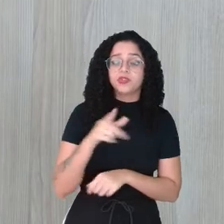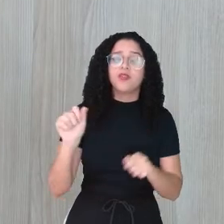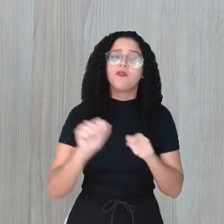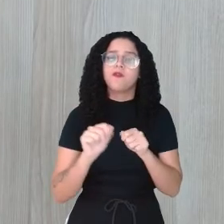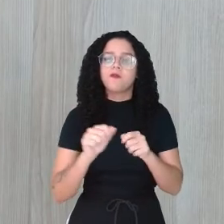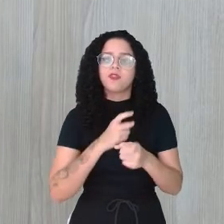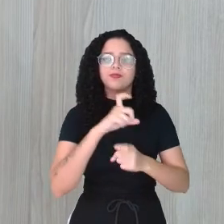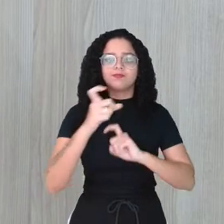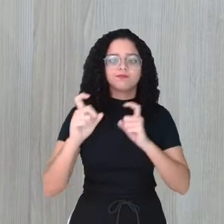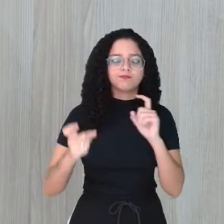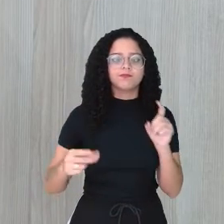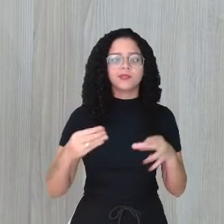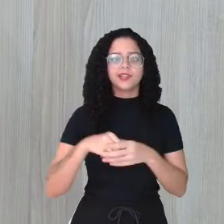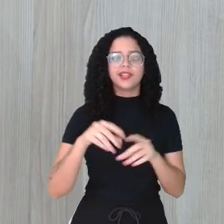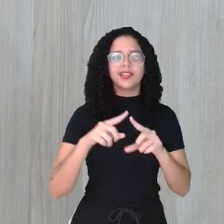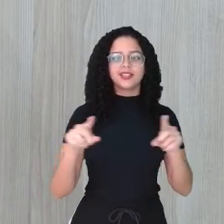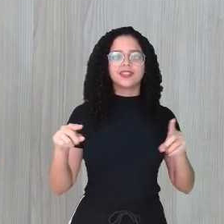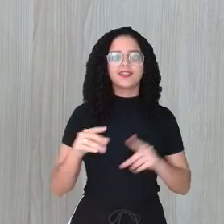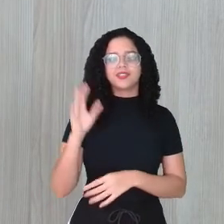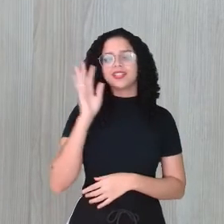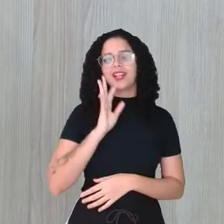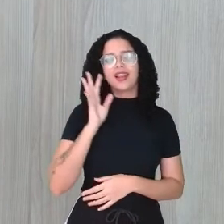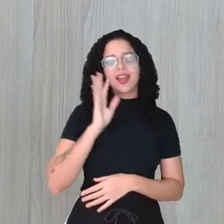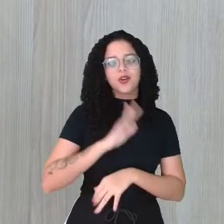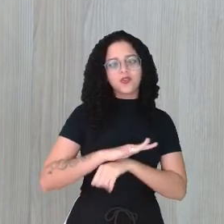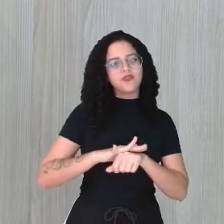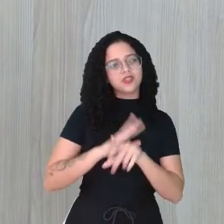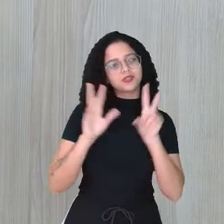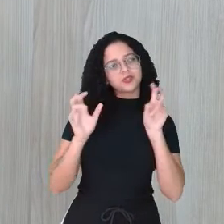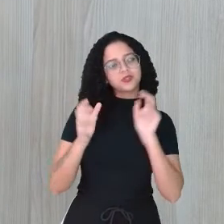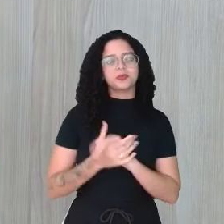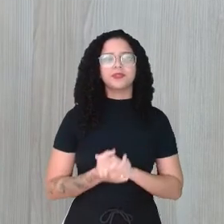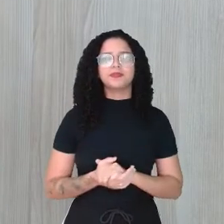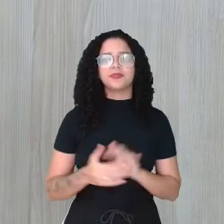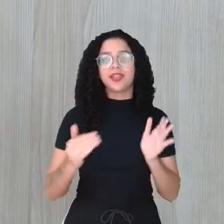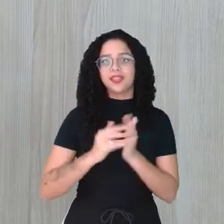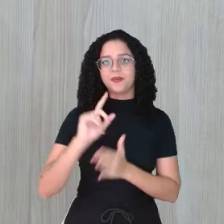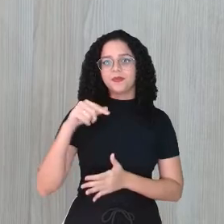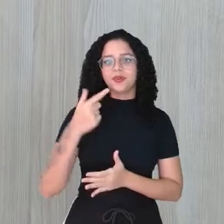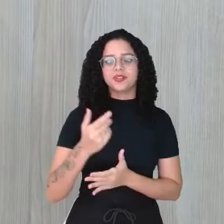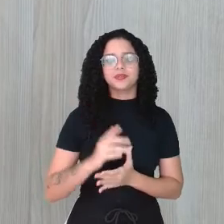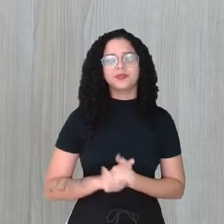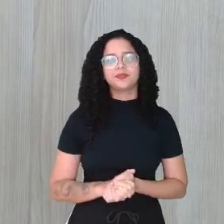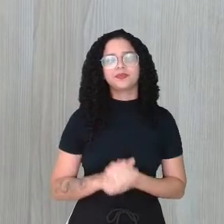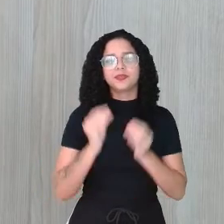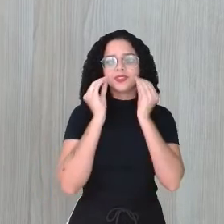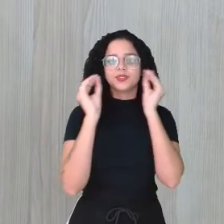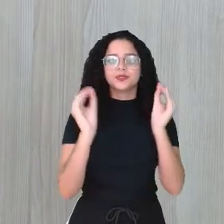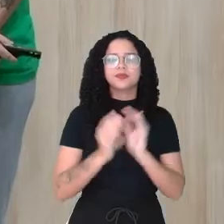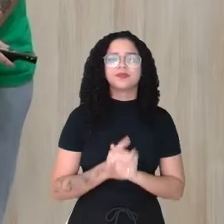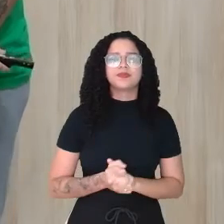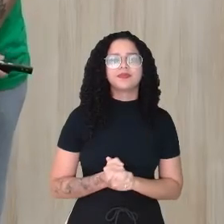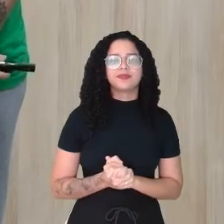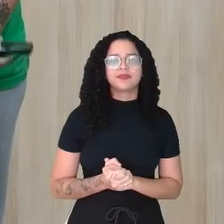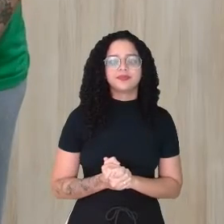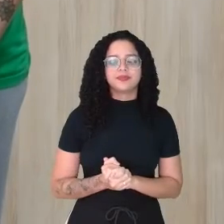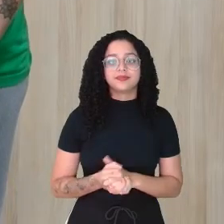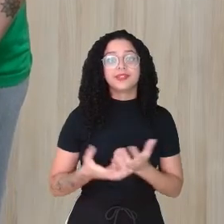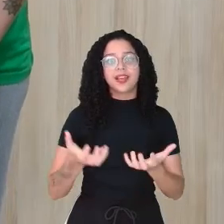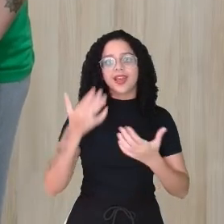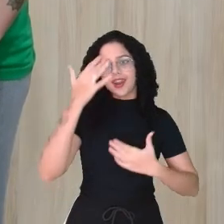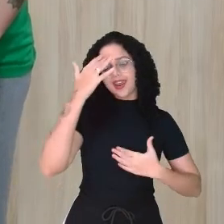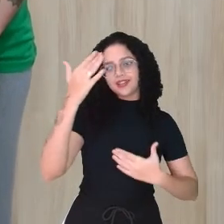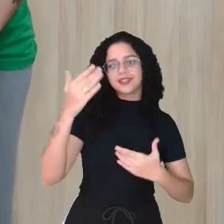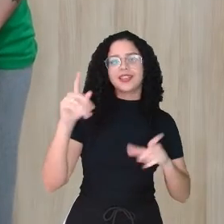essas discussões em sala de aula. Vai ser bem legal conversar sobre essas coisas. Até a próxima, tá? Beijo. Com certeza, eu quero